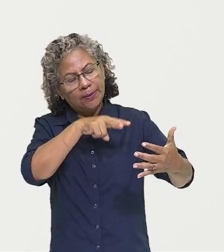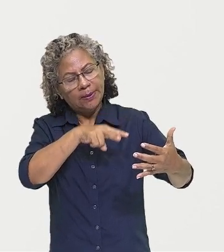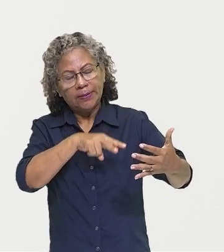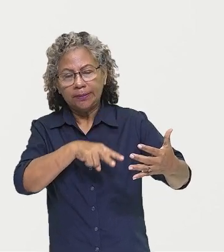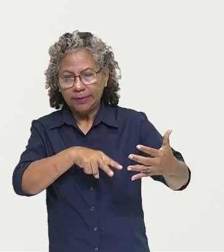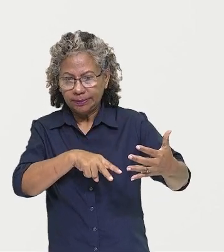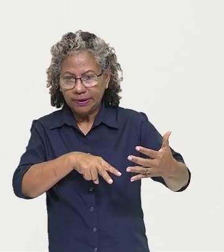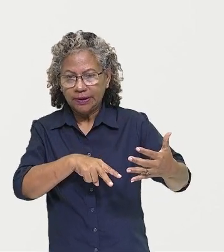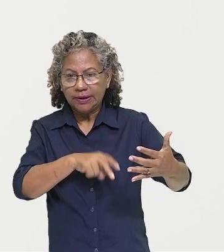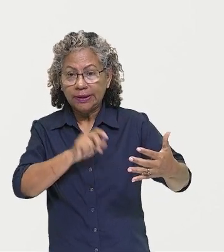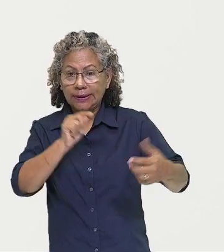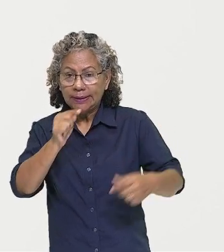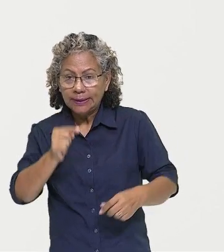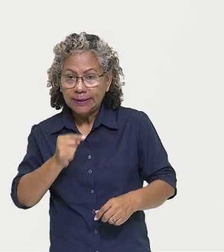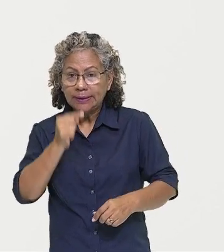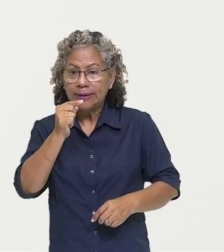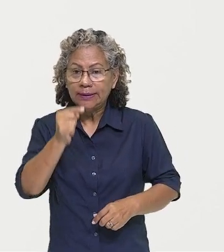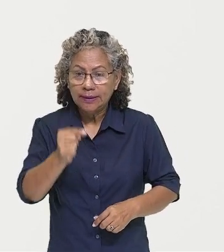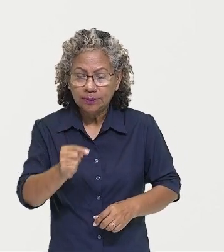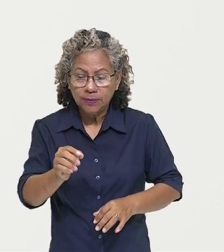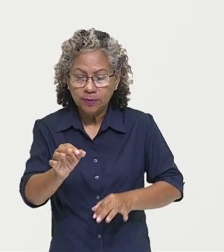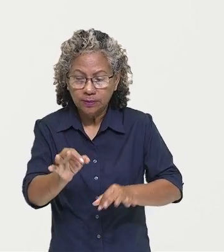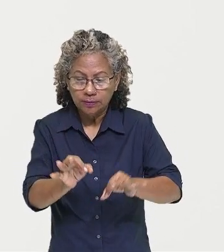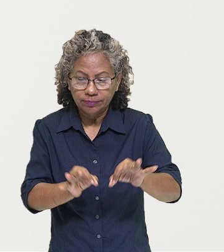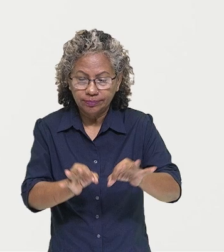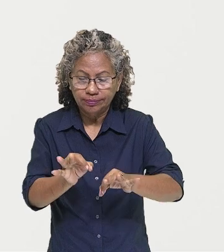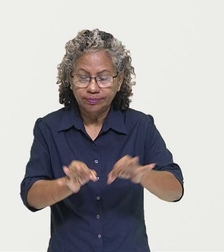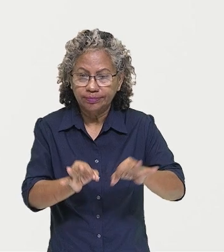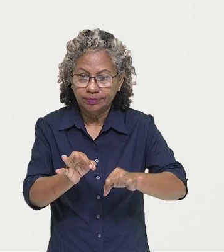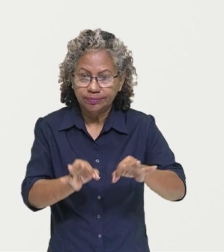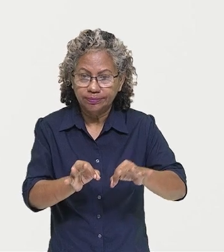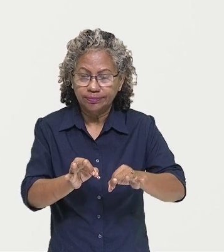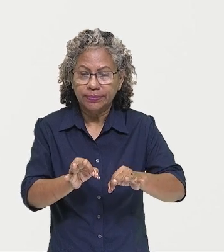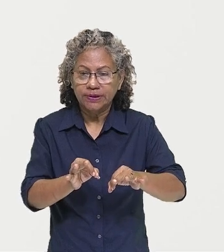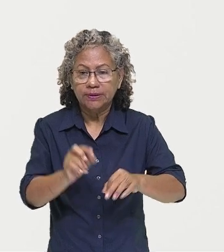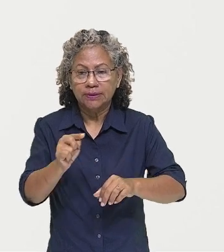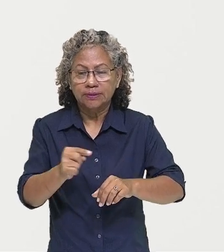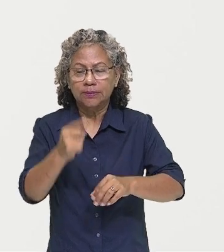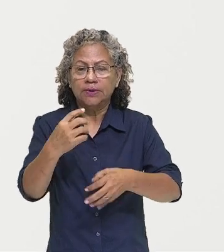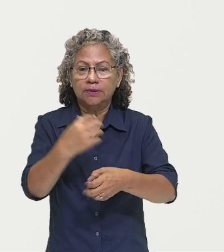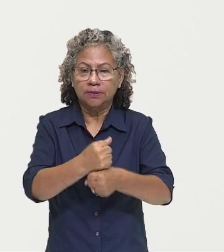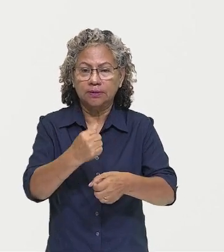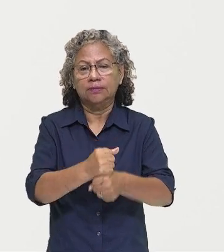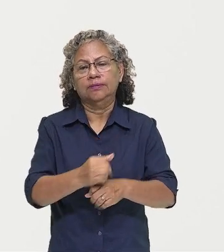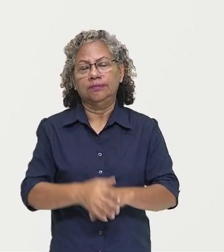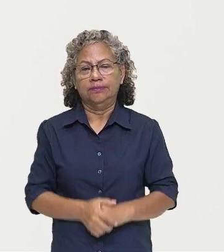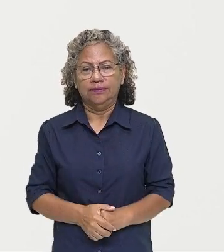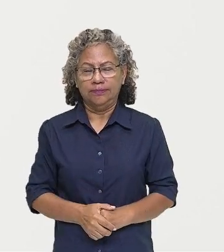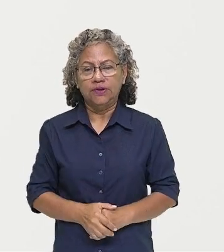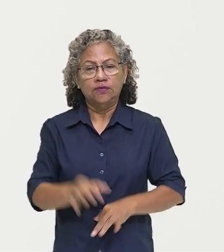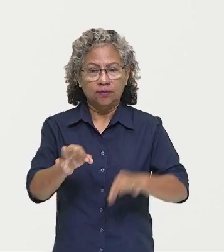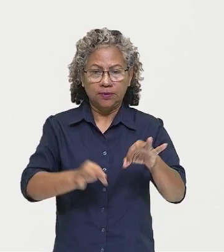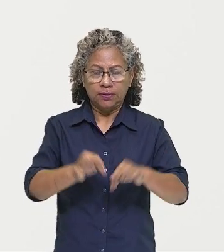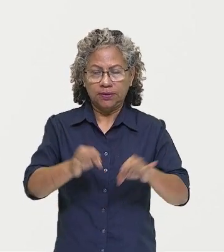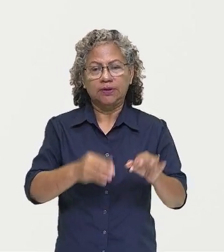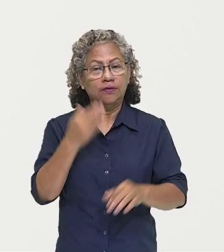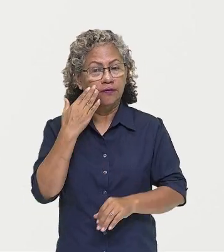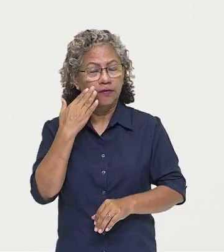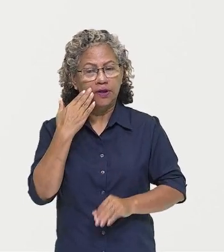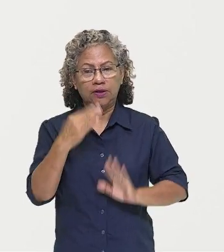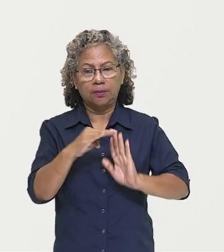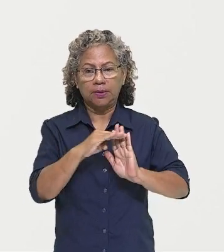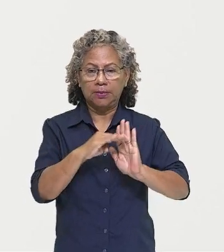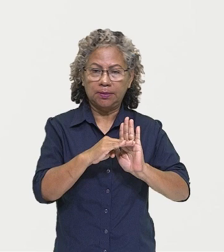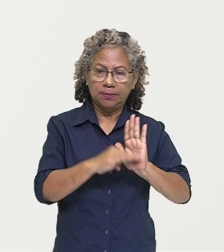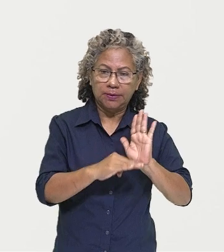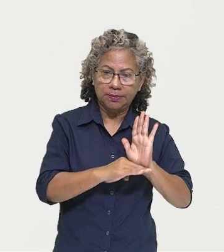e colocar o dado. Aí depois nós faremos o cálculo. Um corpo com massa de 10 quilogramas. Observa